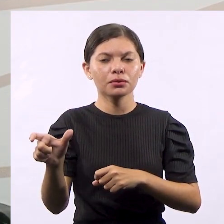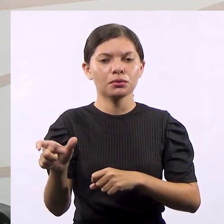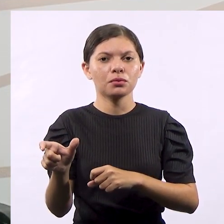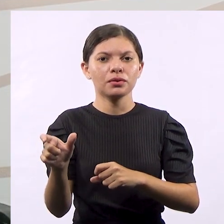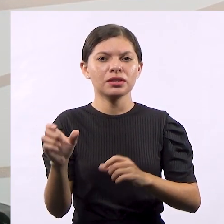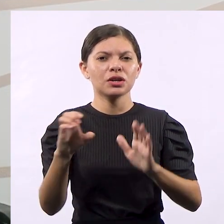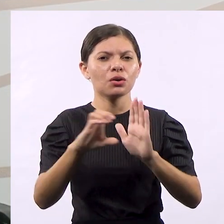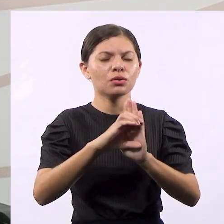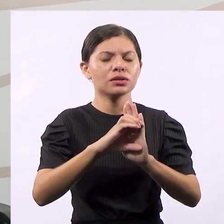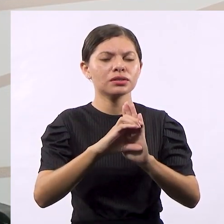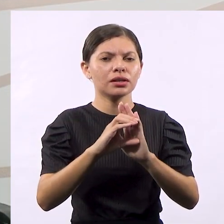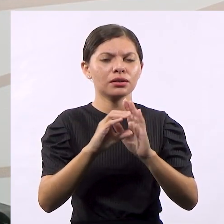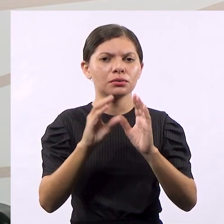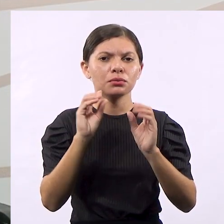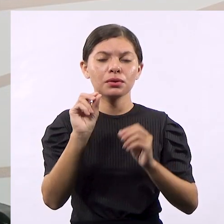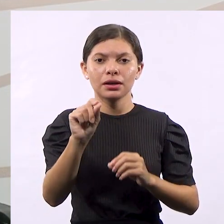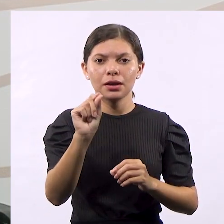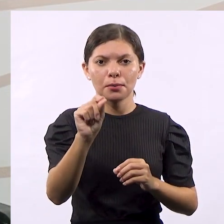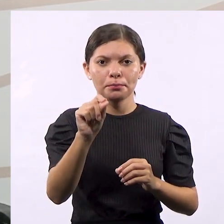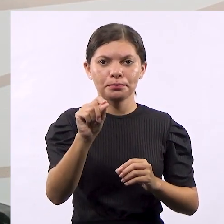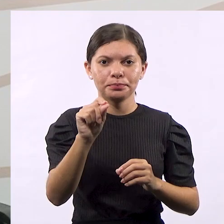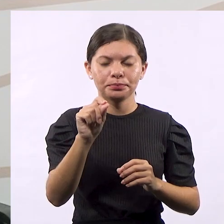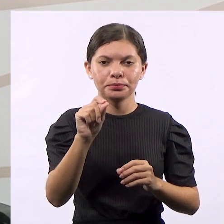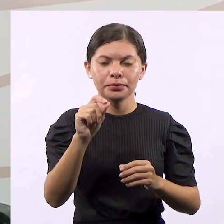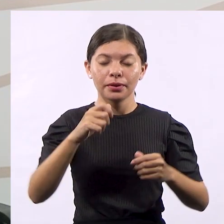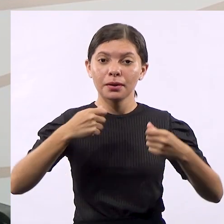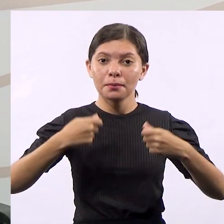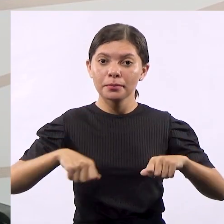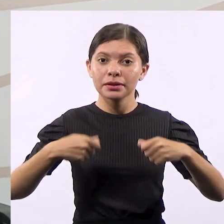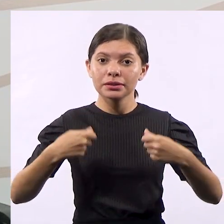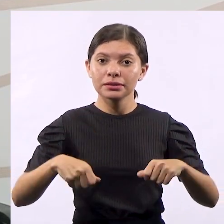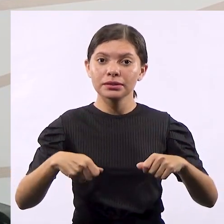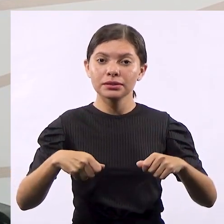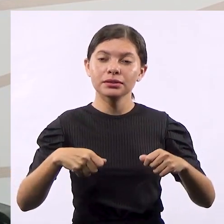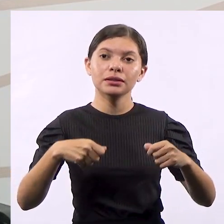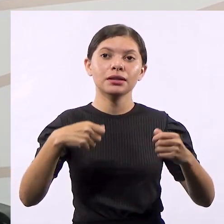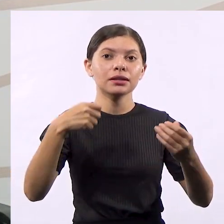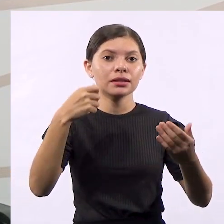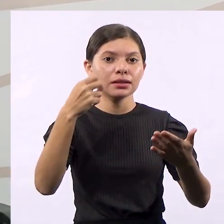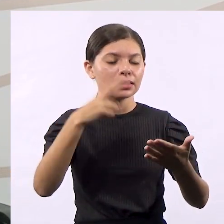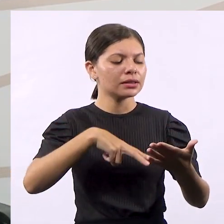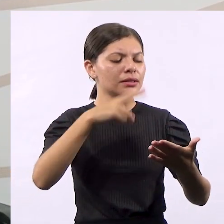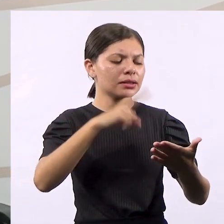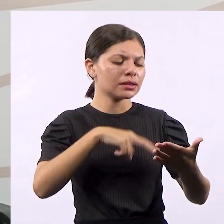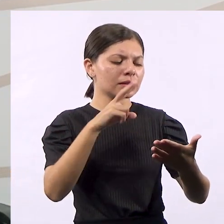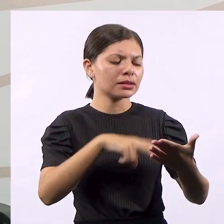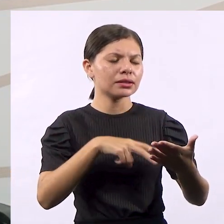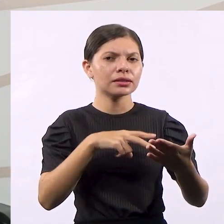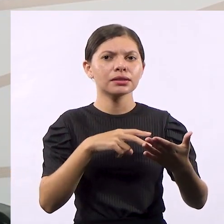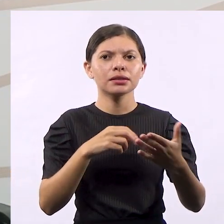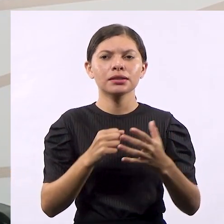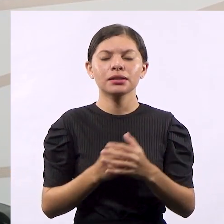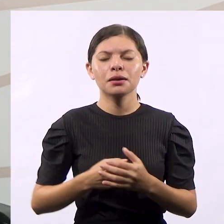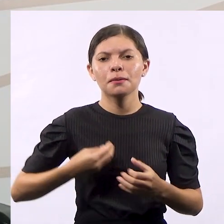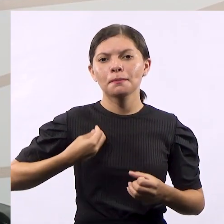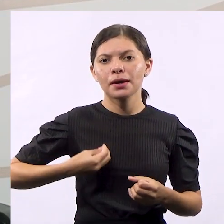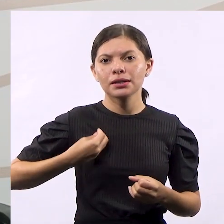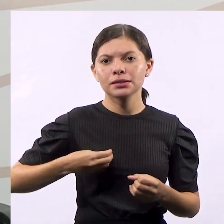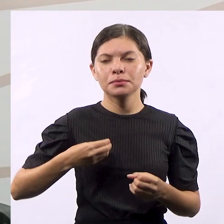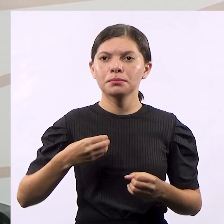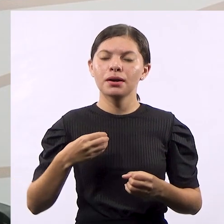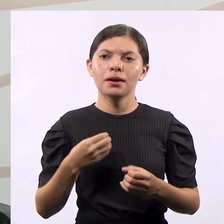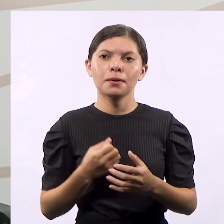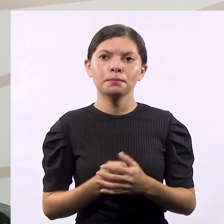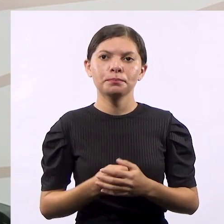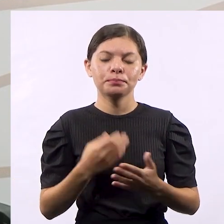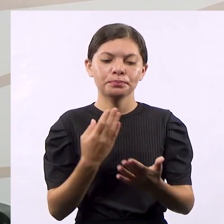escolares. Quais são esses conceitos? Vocês precisam ler os textos, assistir nossas aulas, participar das aulas ao vivo,